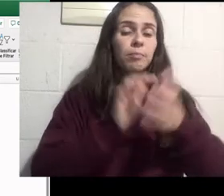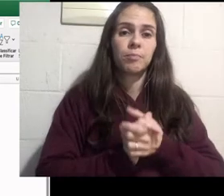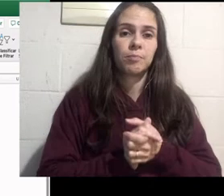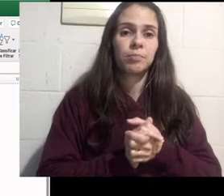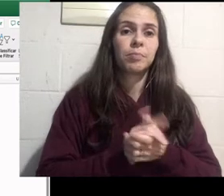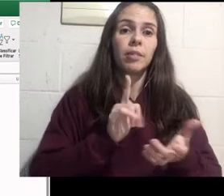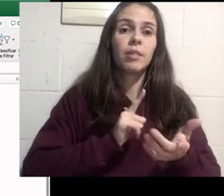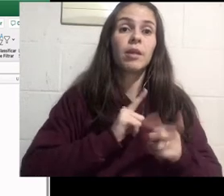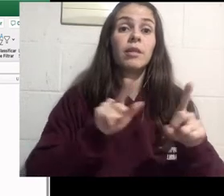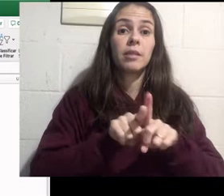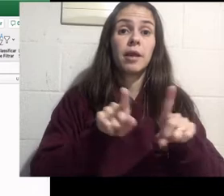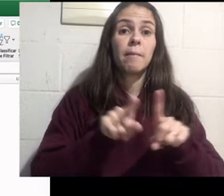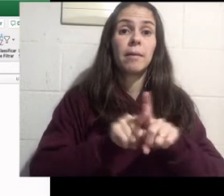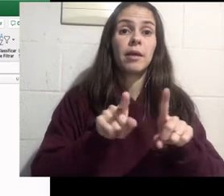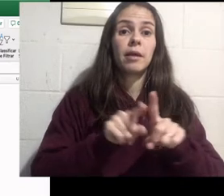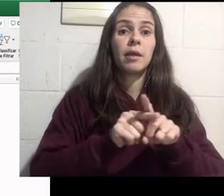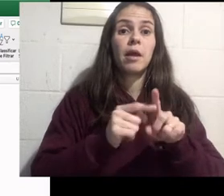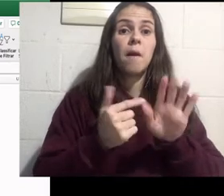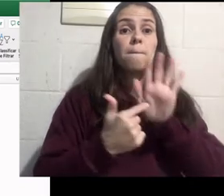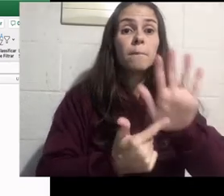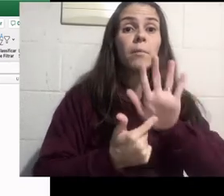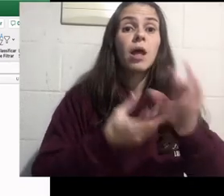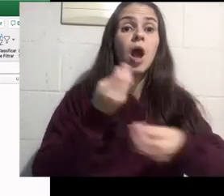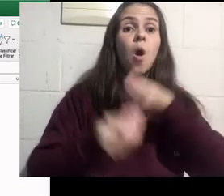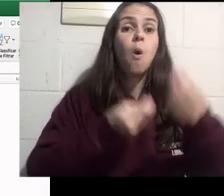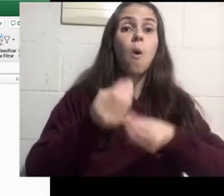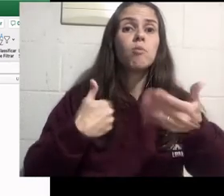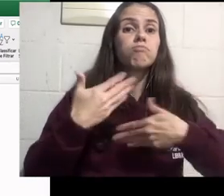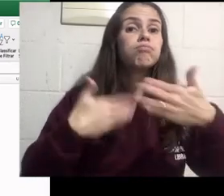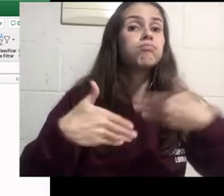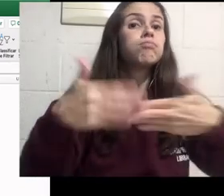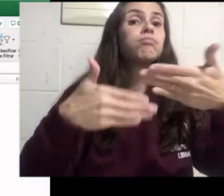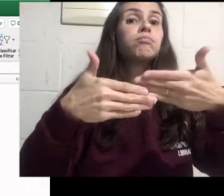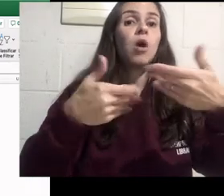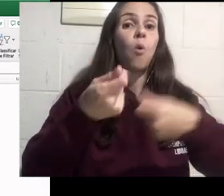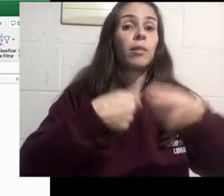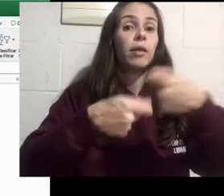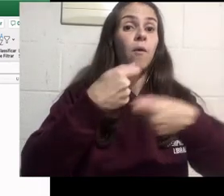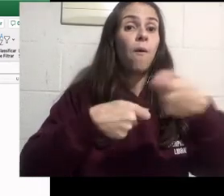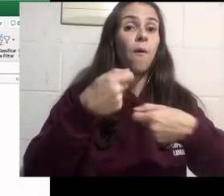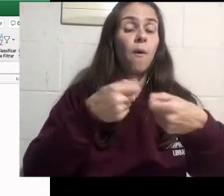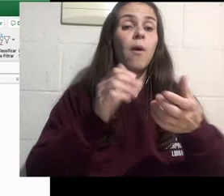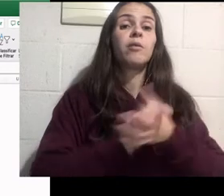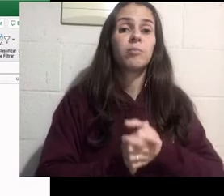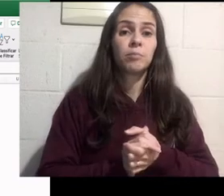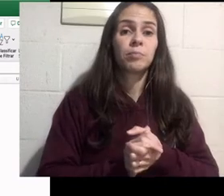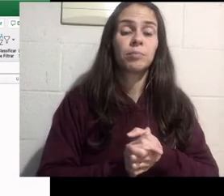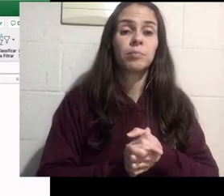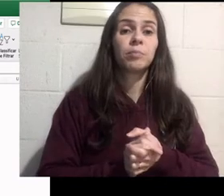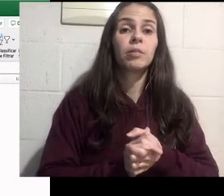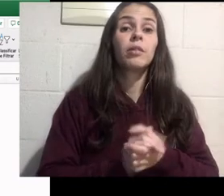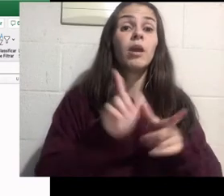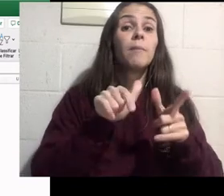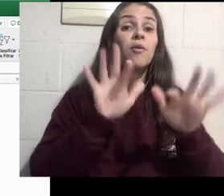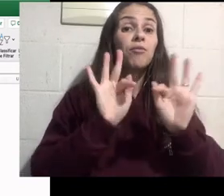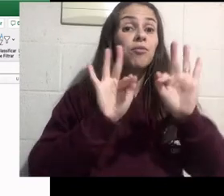recursos. Nós temos depois os indicadores, em termos de avaliar o desempenho, né, desse negócio, em termos de margem, ponto de equilíbrio e rentabilidade.